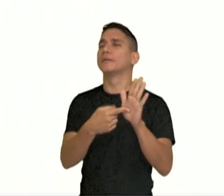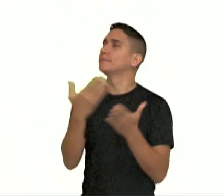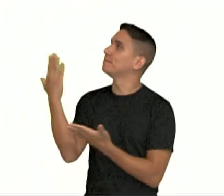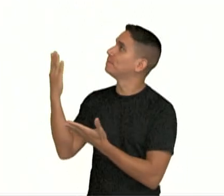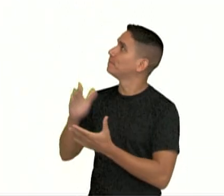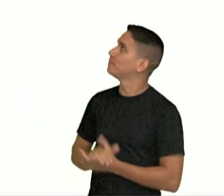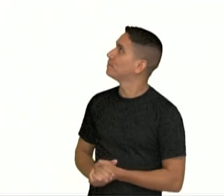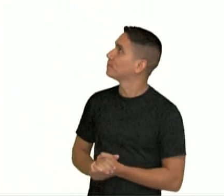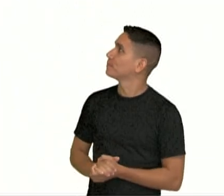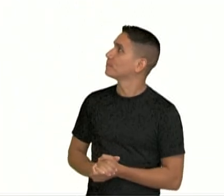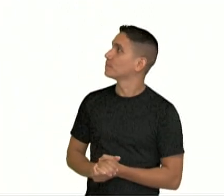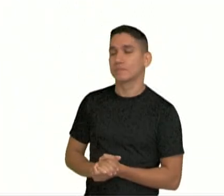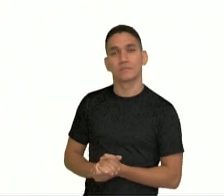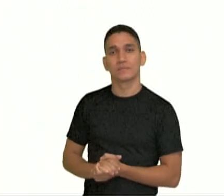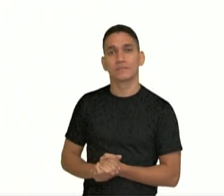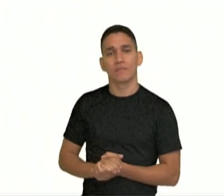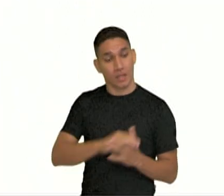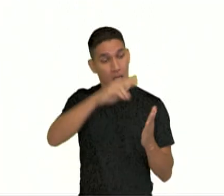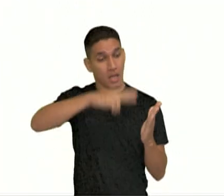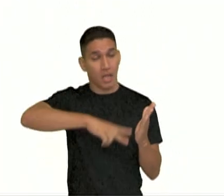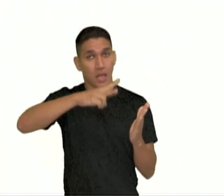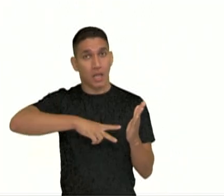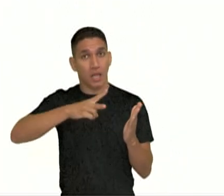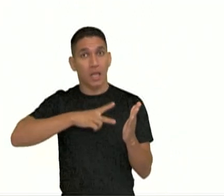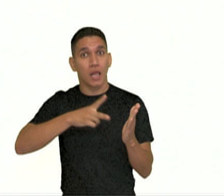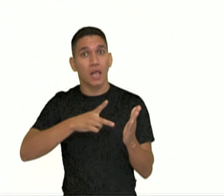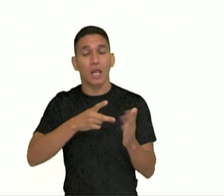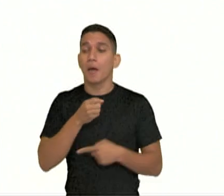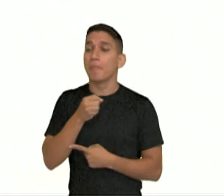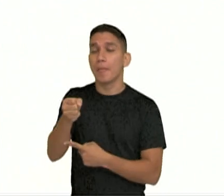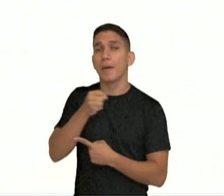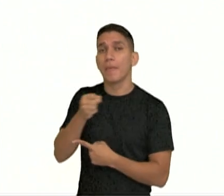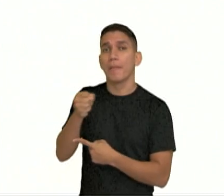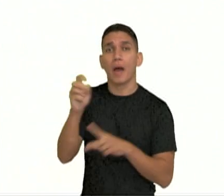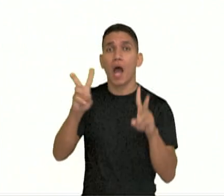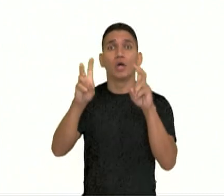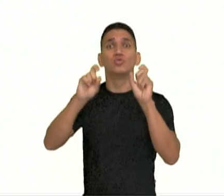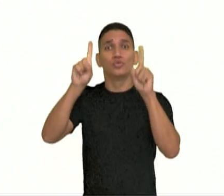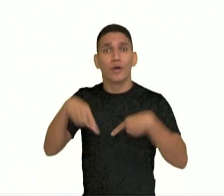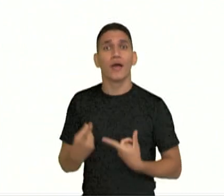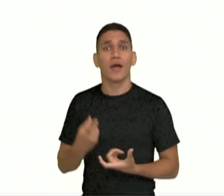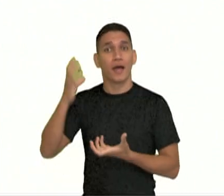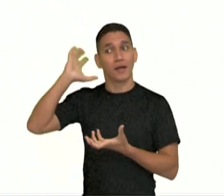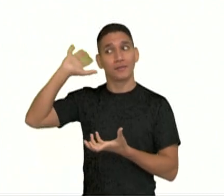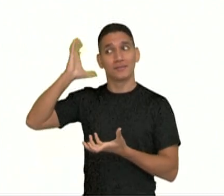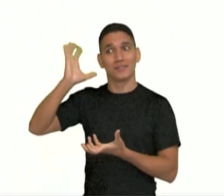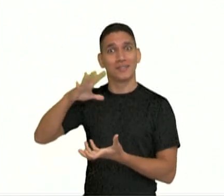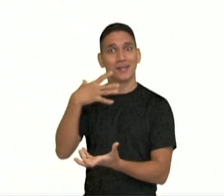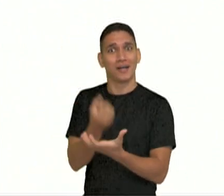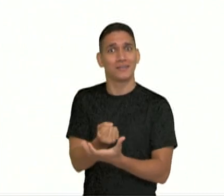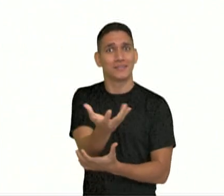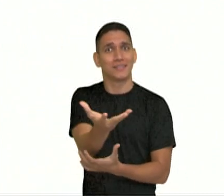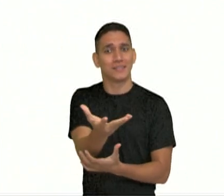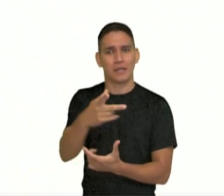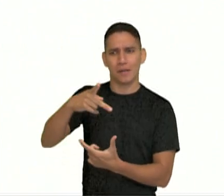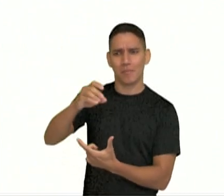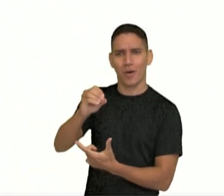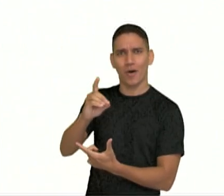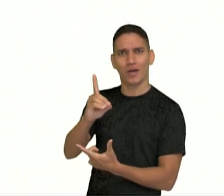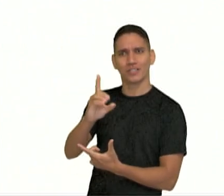Objetivos da aula: ler uma reportagem sobre podcast, compreender o que é um